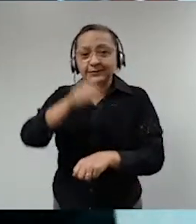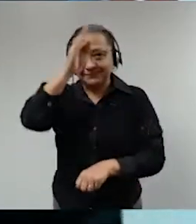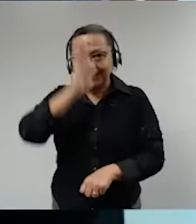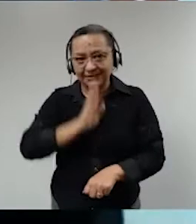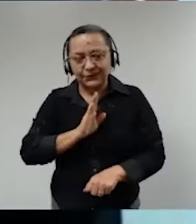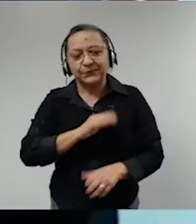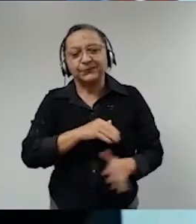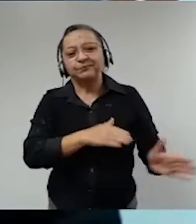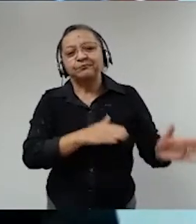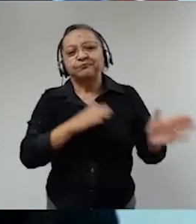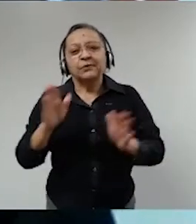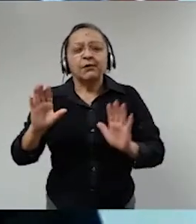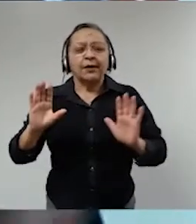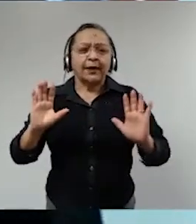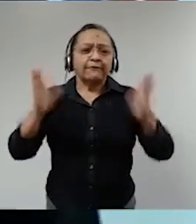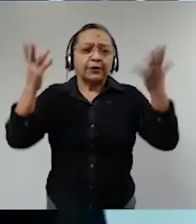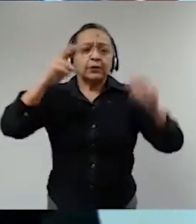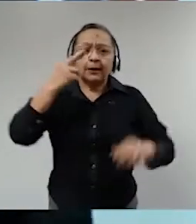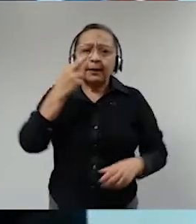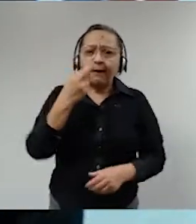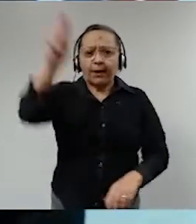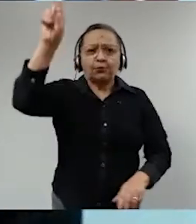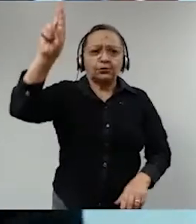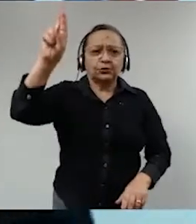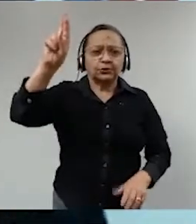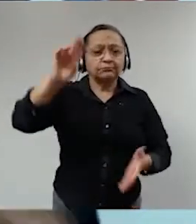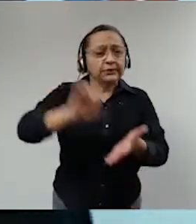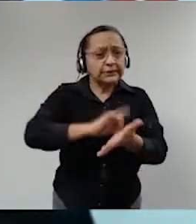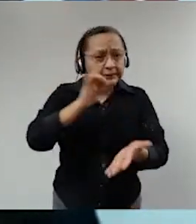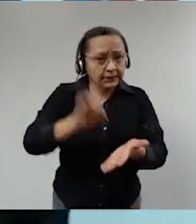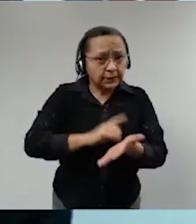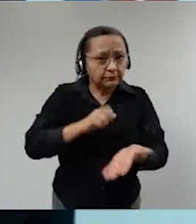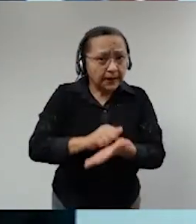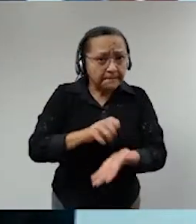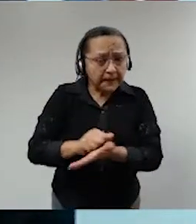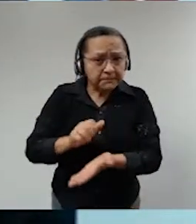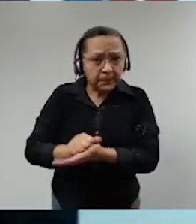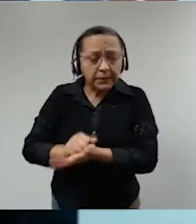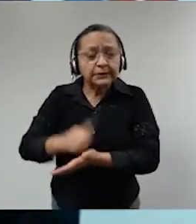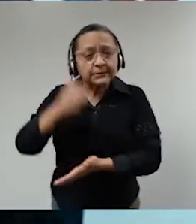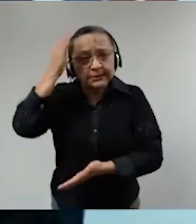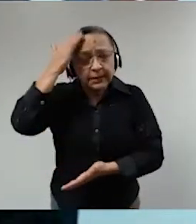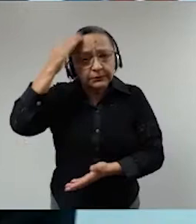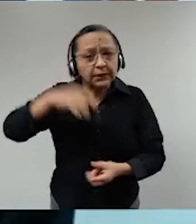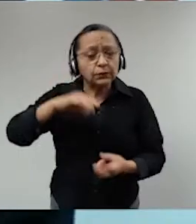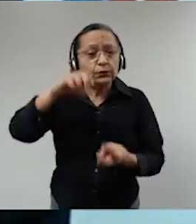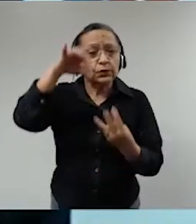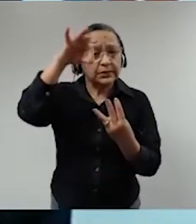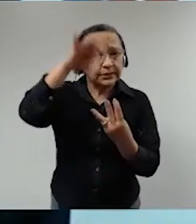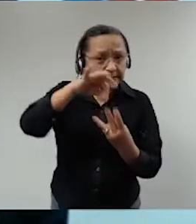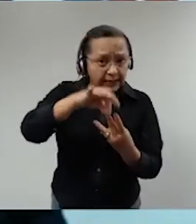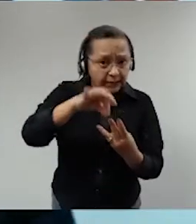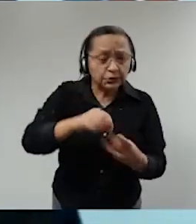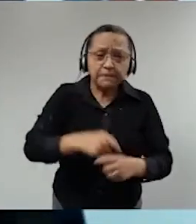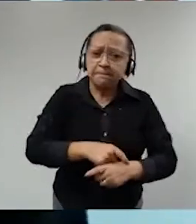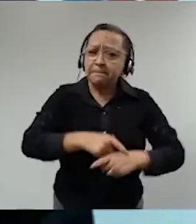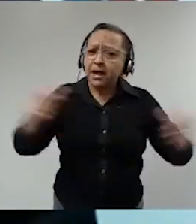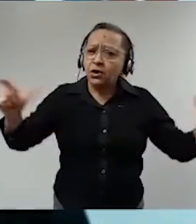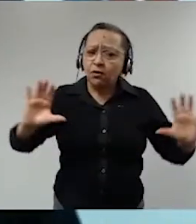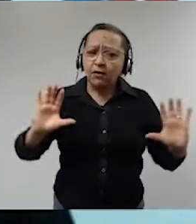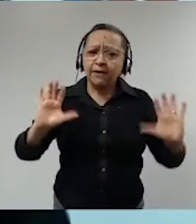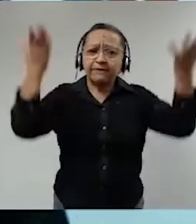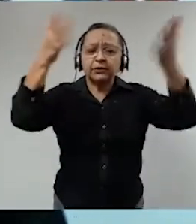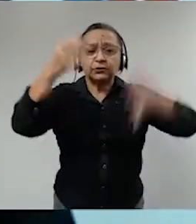evento que bate recordes de inscritos, ganhando status até de o maior evento jurídico do mundo. Como eu